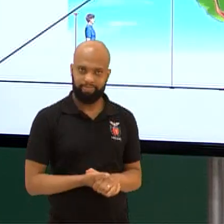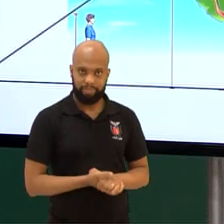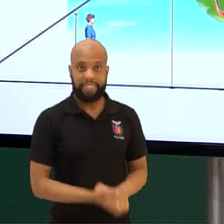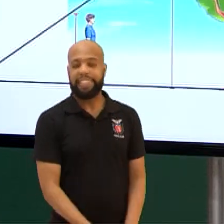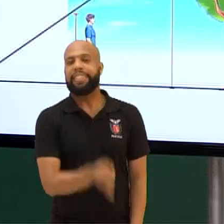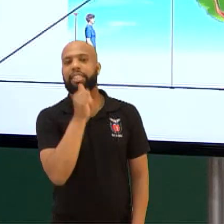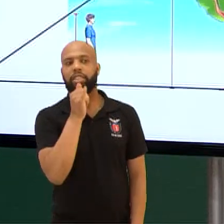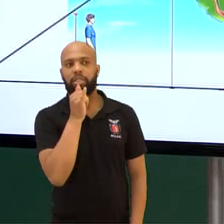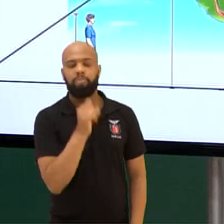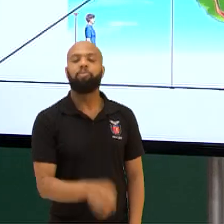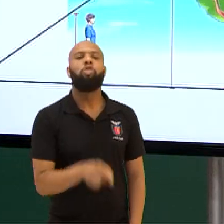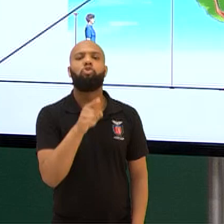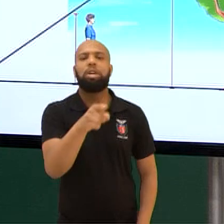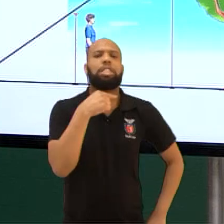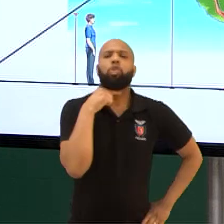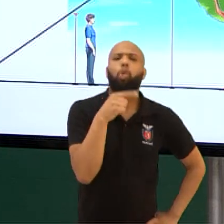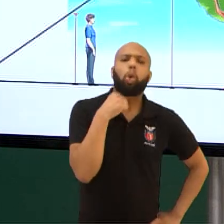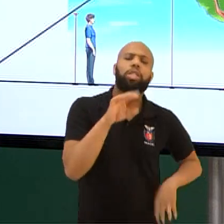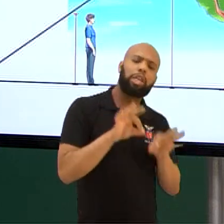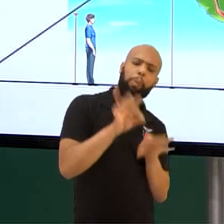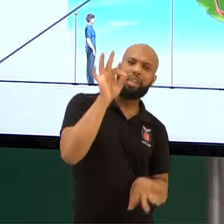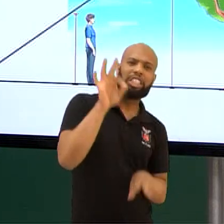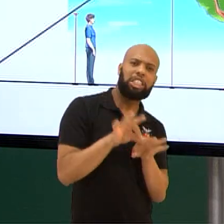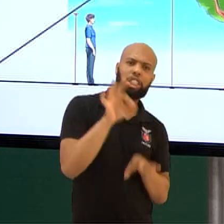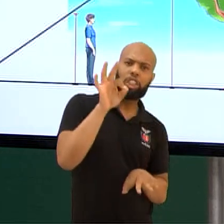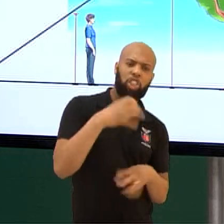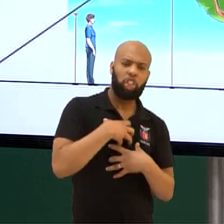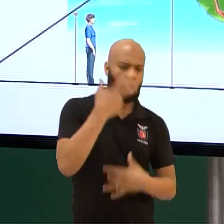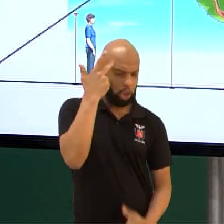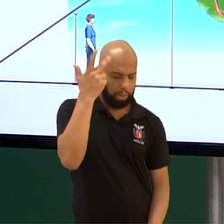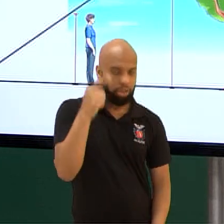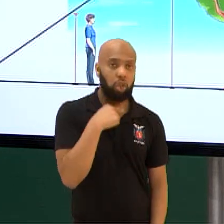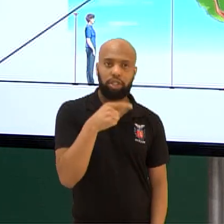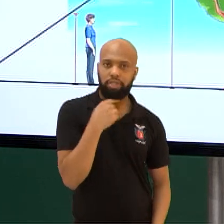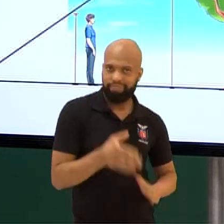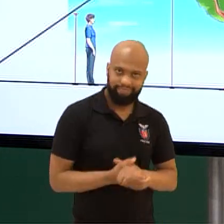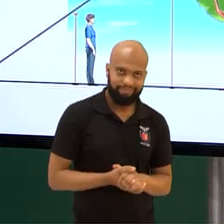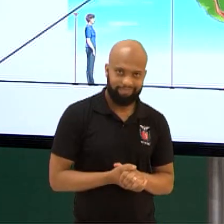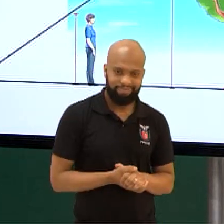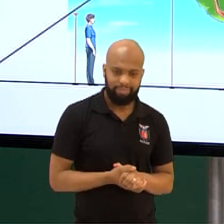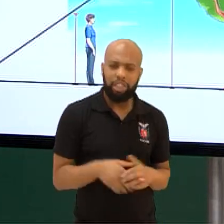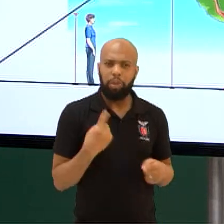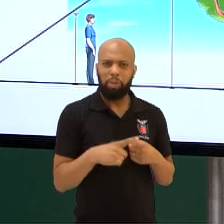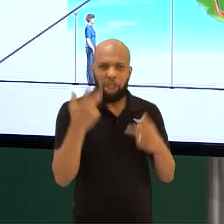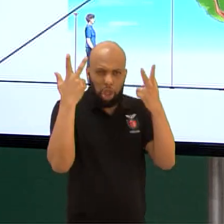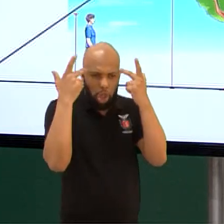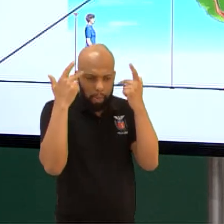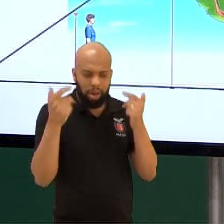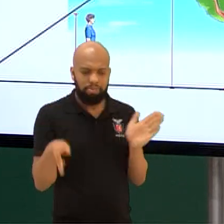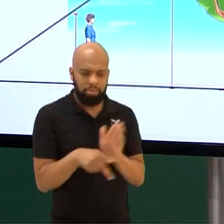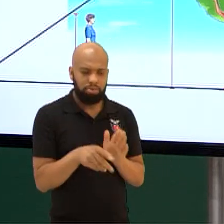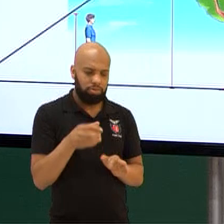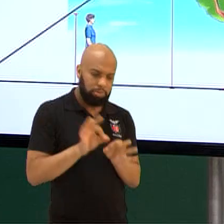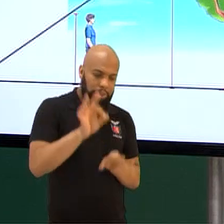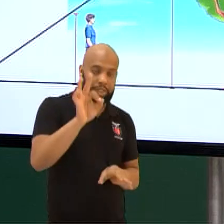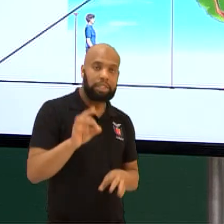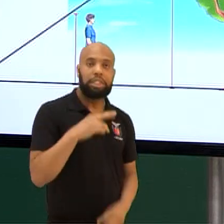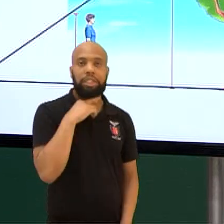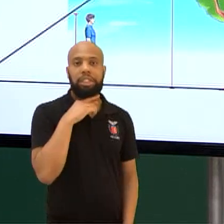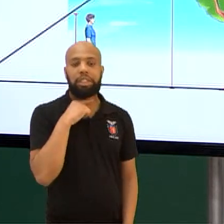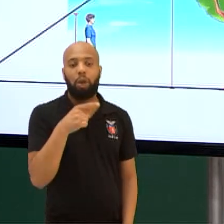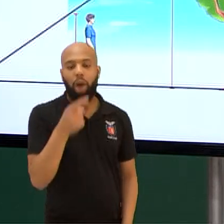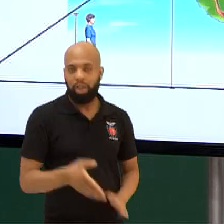Seriam medidas que você não consegue alcançar, ou que não são muito práticas de se obter, né? Imagina como você